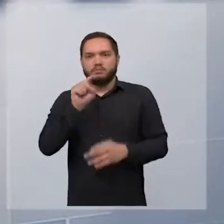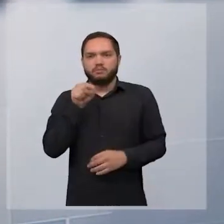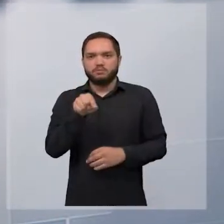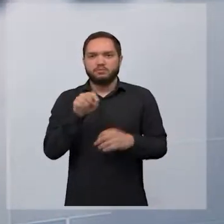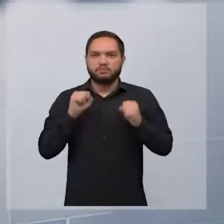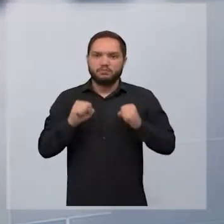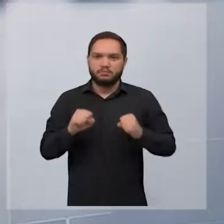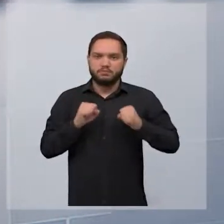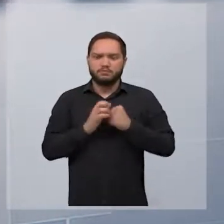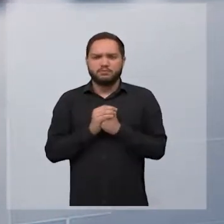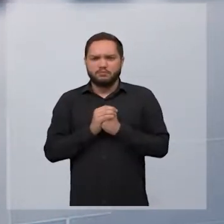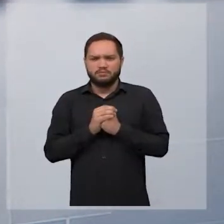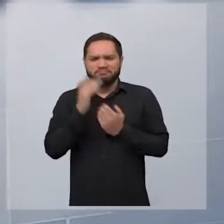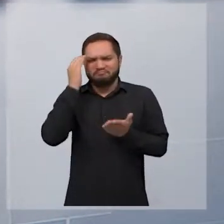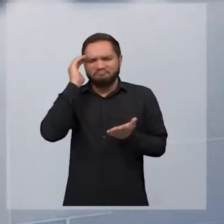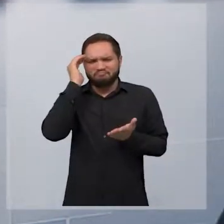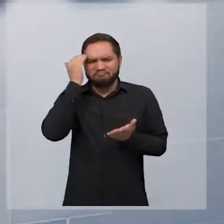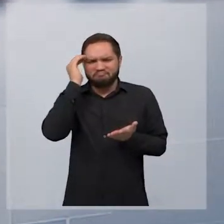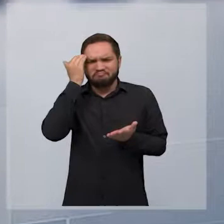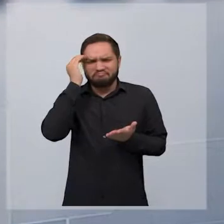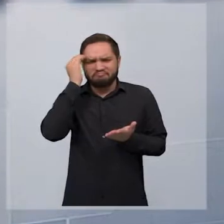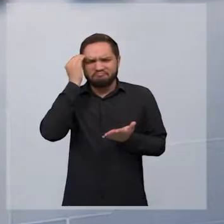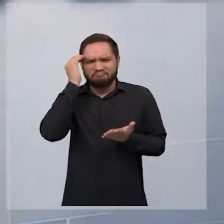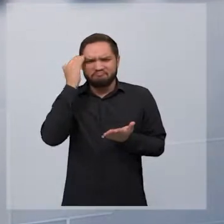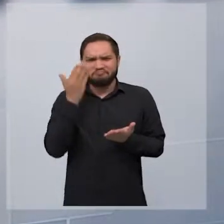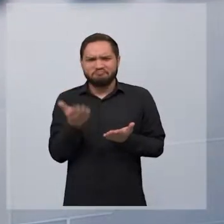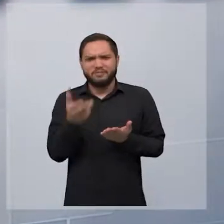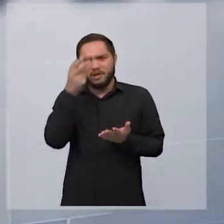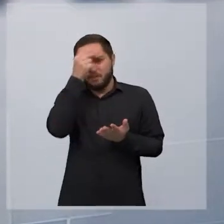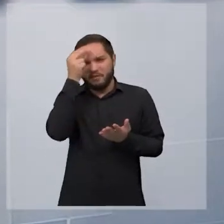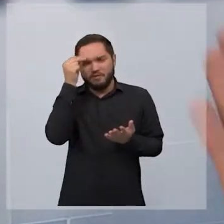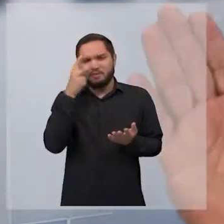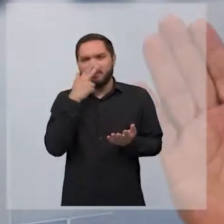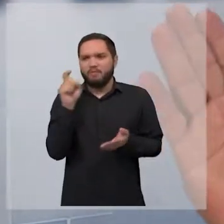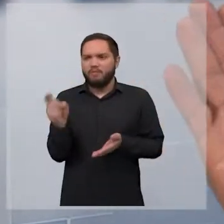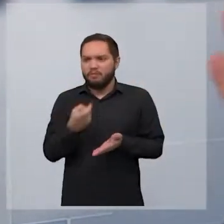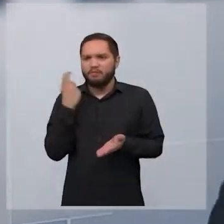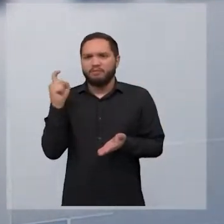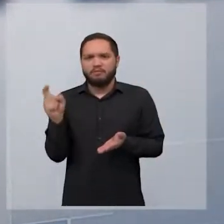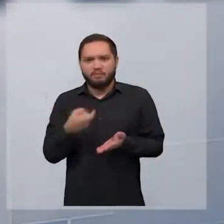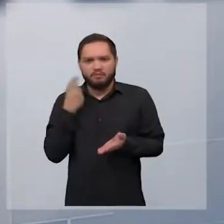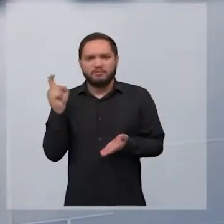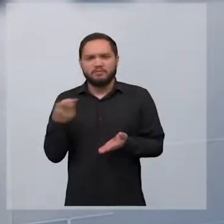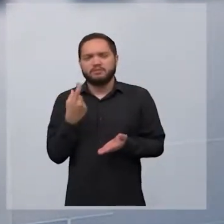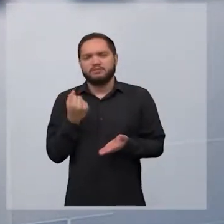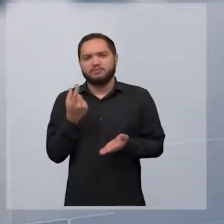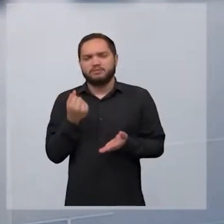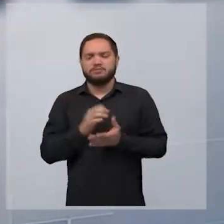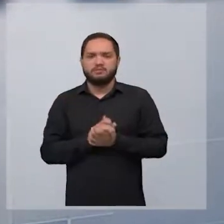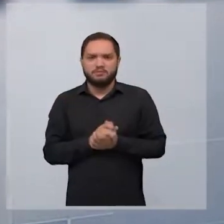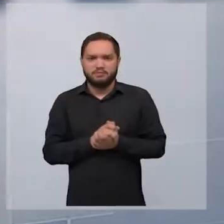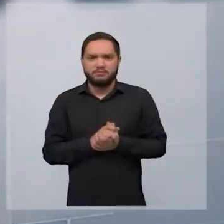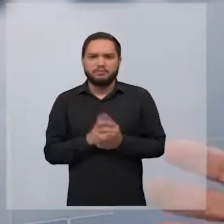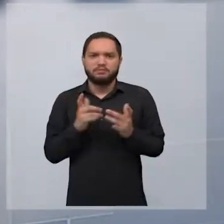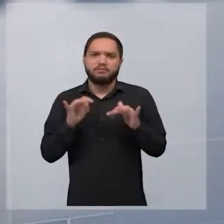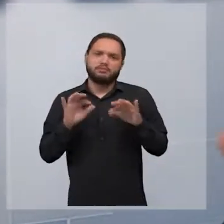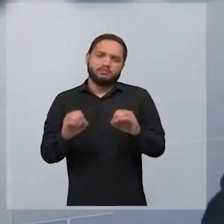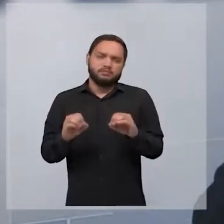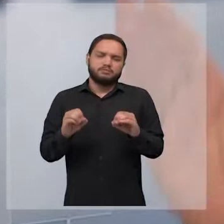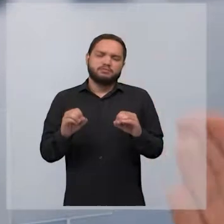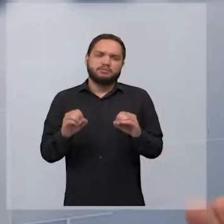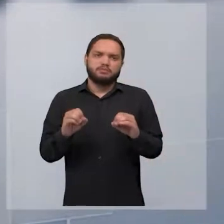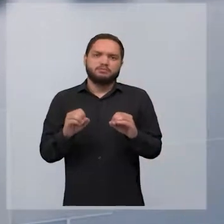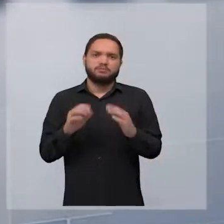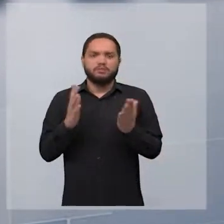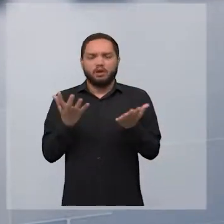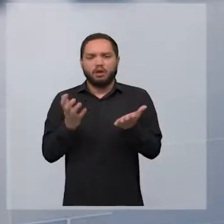é isso. É a prefeitura querendo arrecadar. Óbvio que nós vamos inibir. E o que eu estou propondo, a minha emenda,